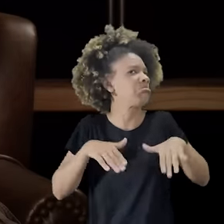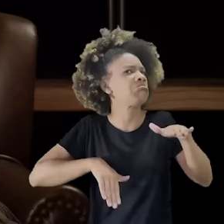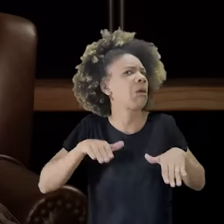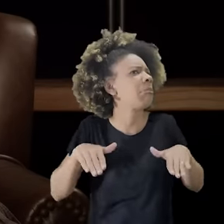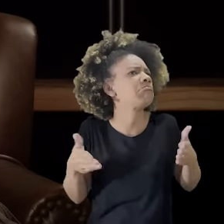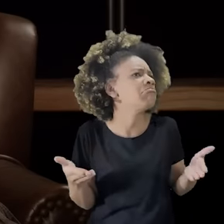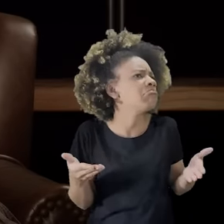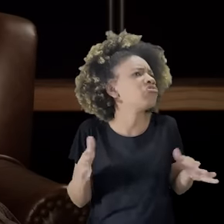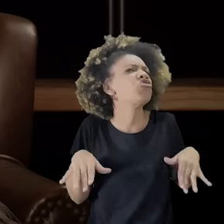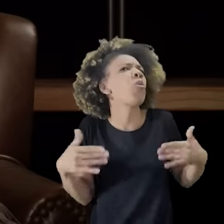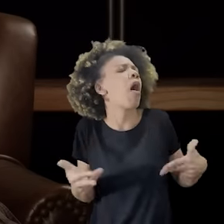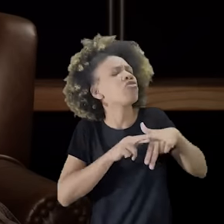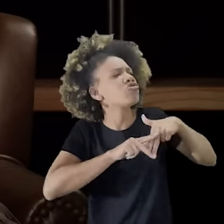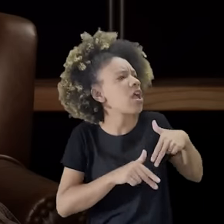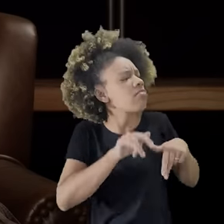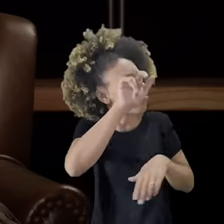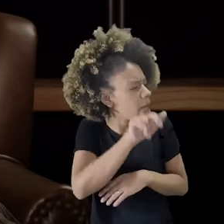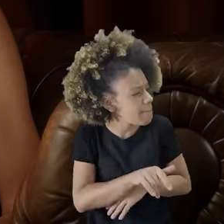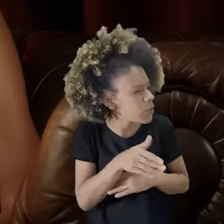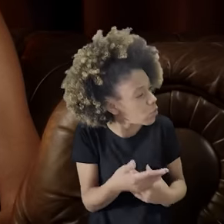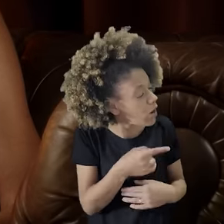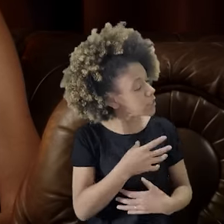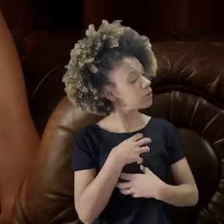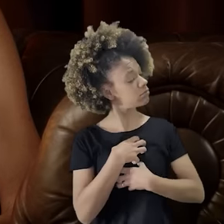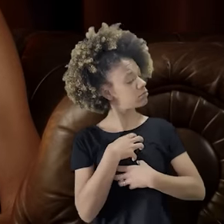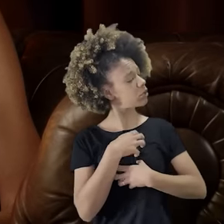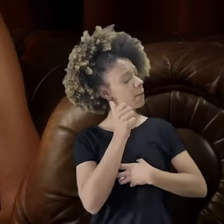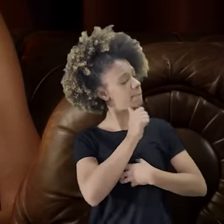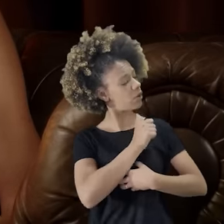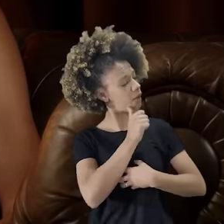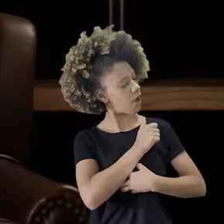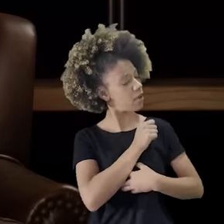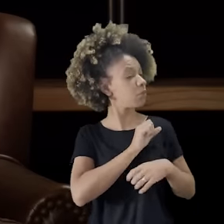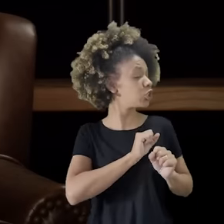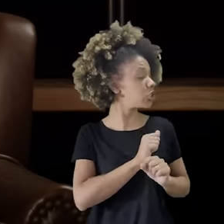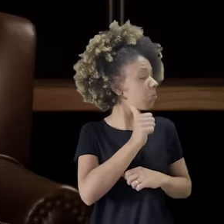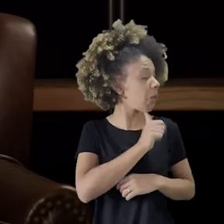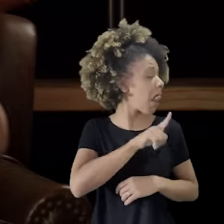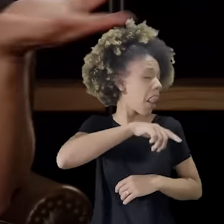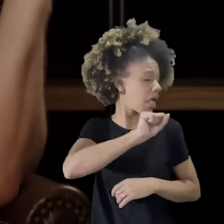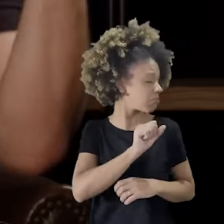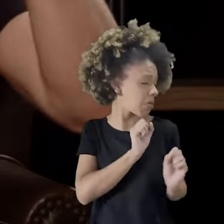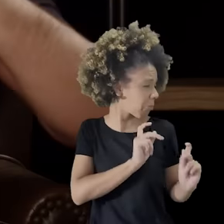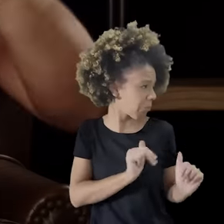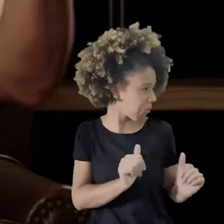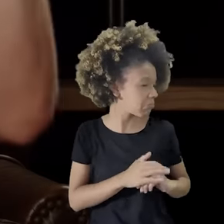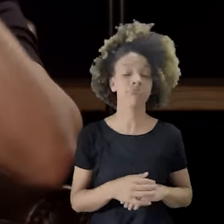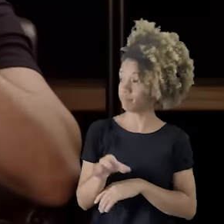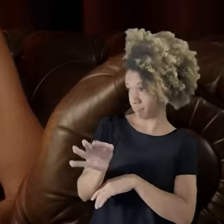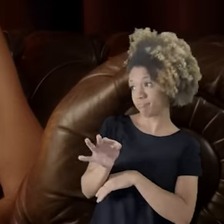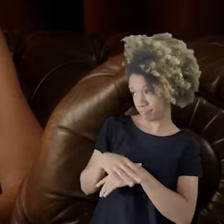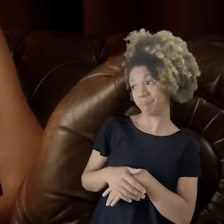Independente de qual sexo da pessoa você se sentir a mulher e você podia ser uma mulher lésbica talvez eu sou uma